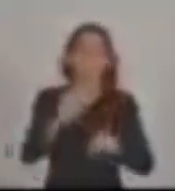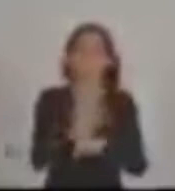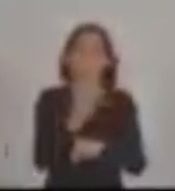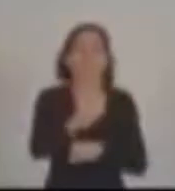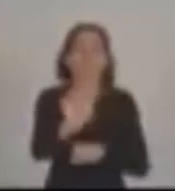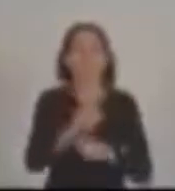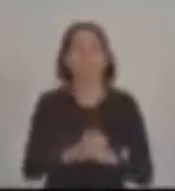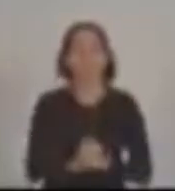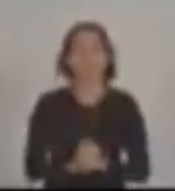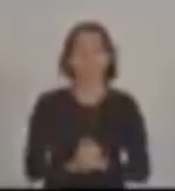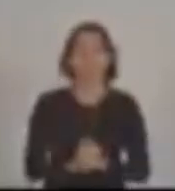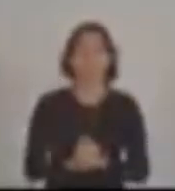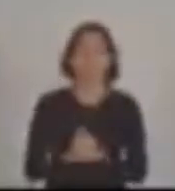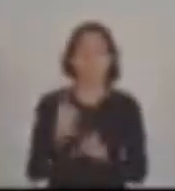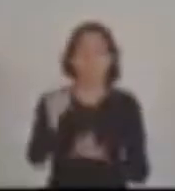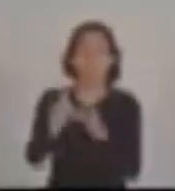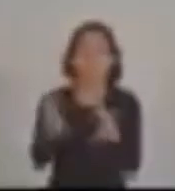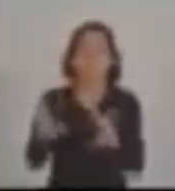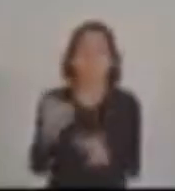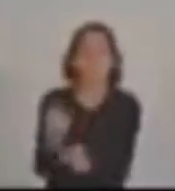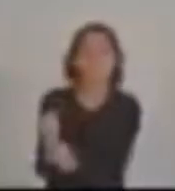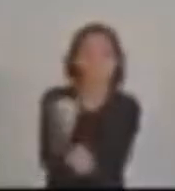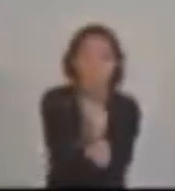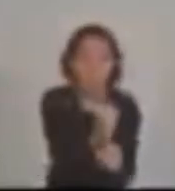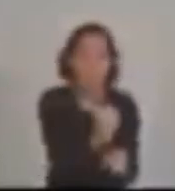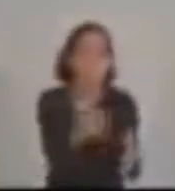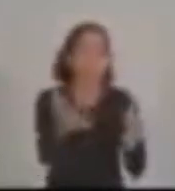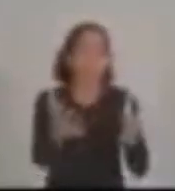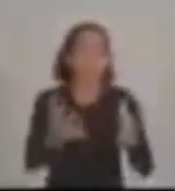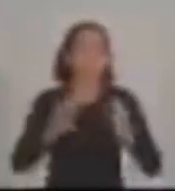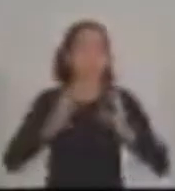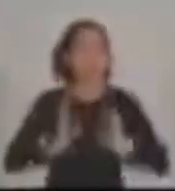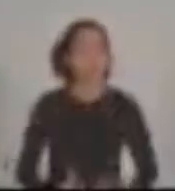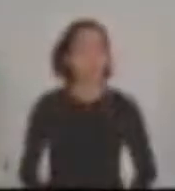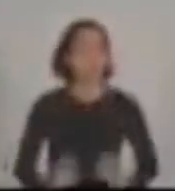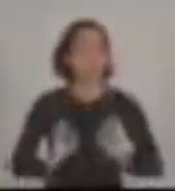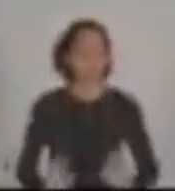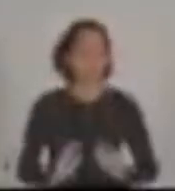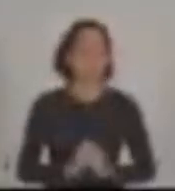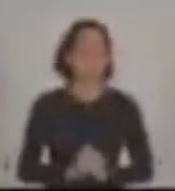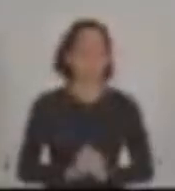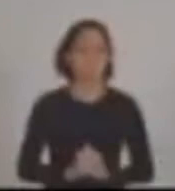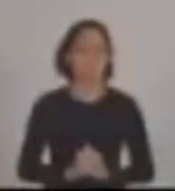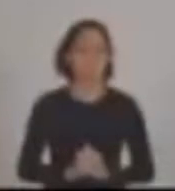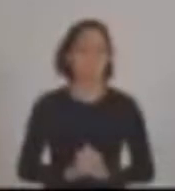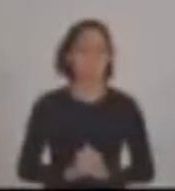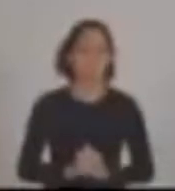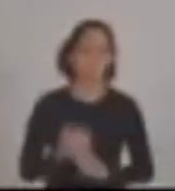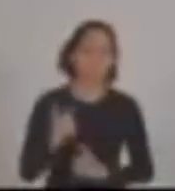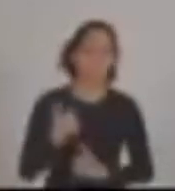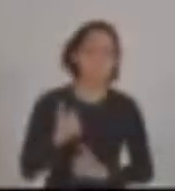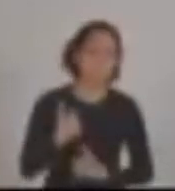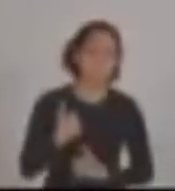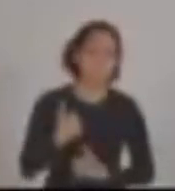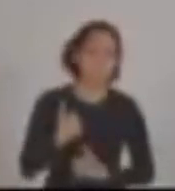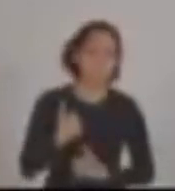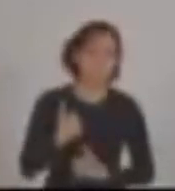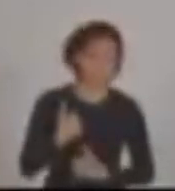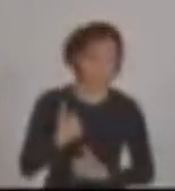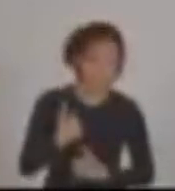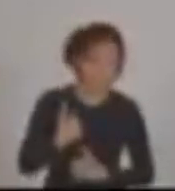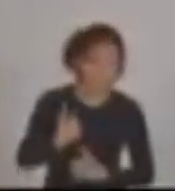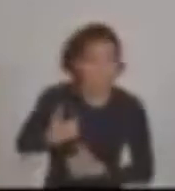obra, o povo quer ver honestidade. Eu posso ter sido covarde de não aumentar os